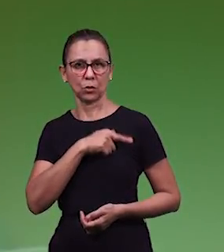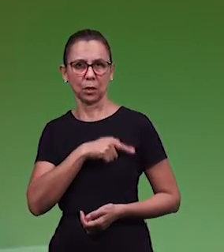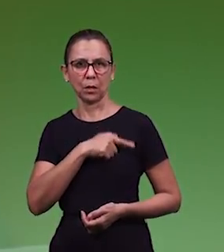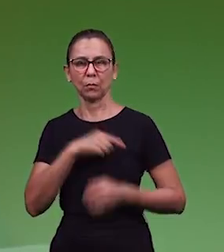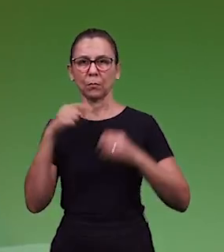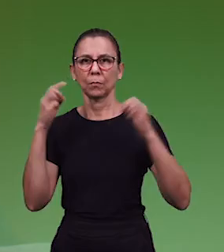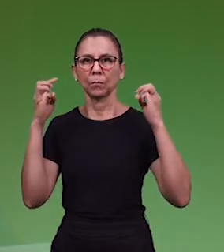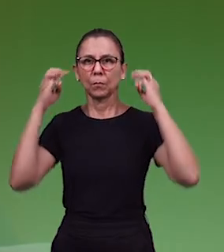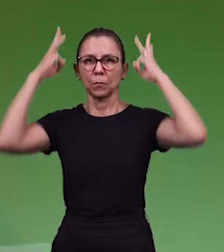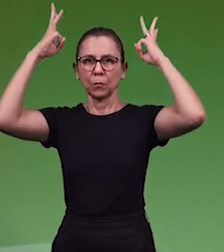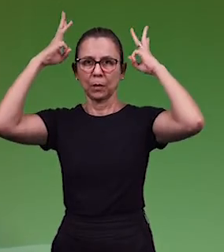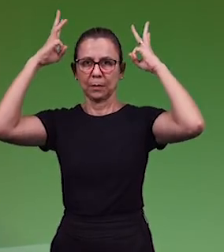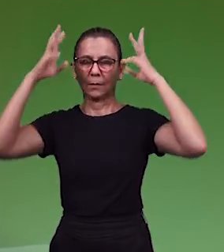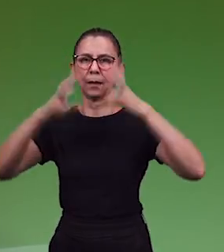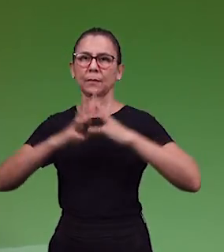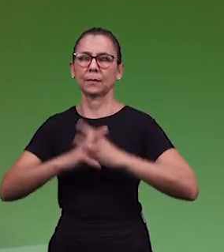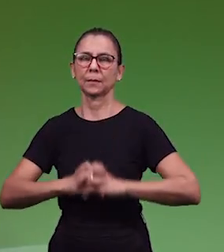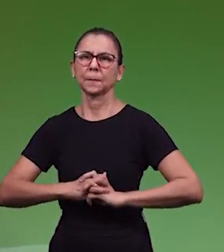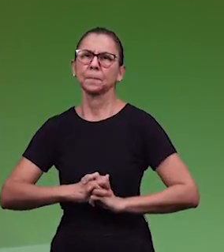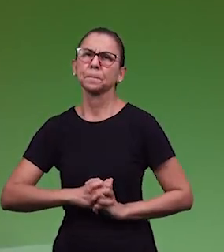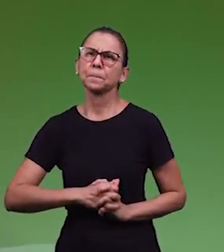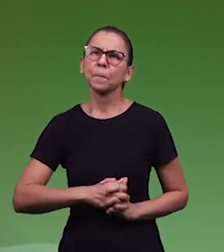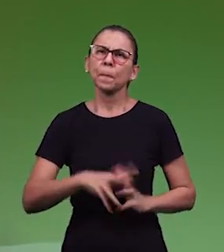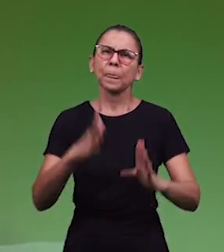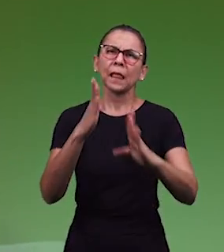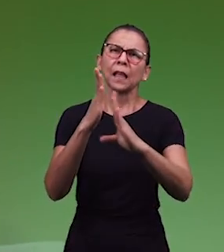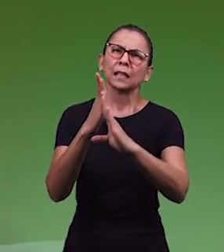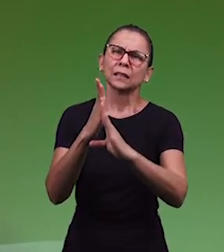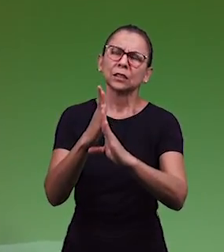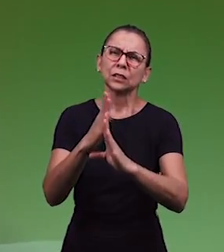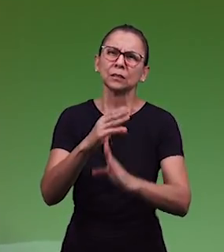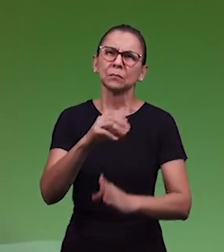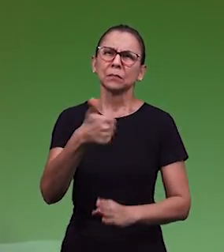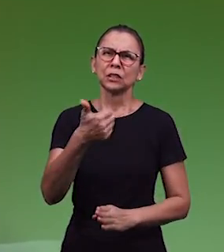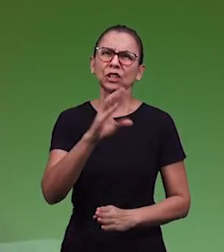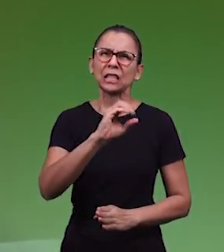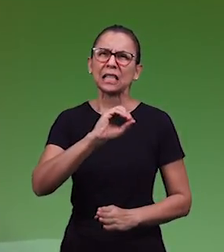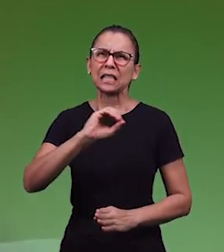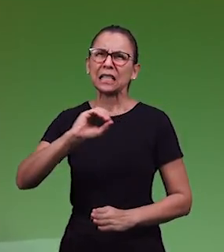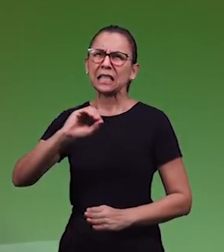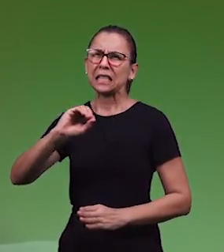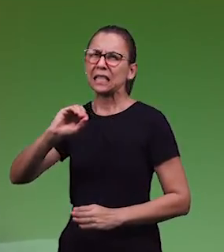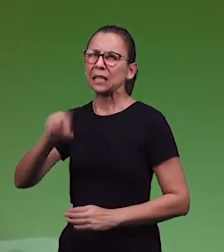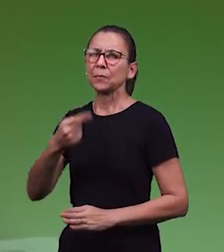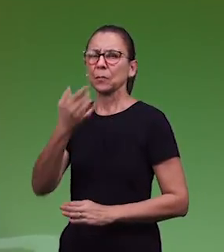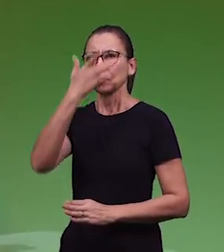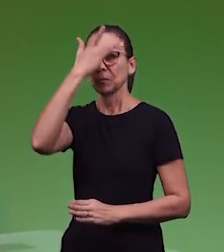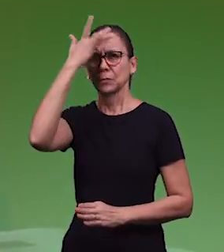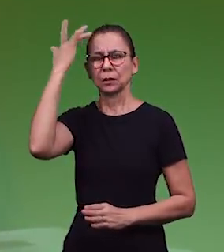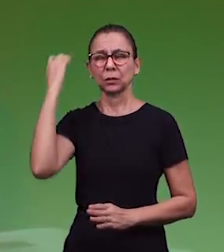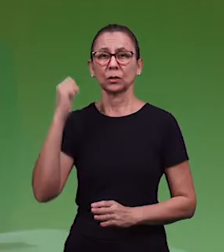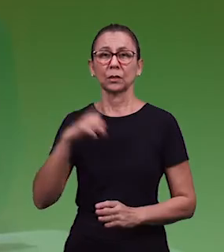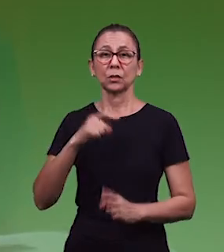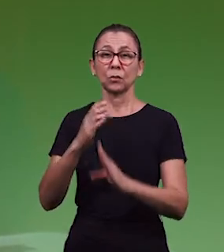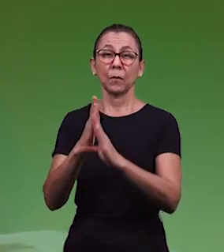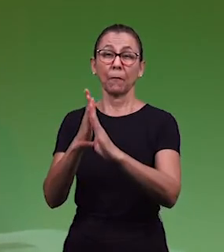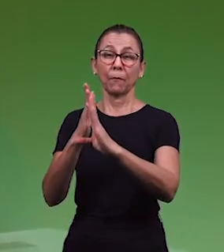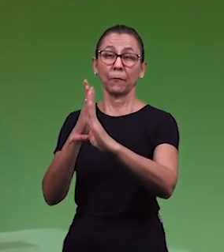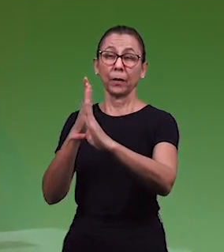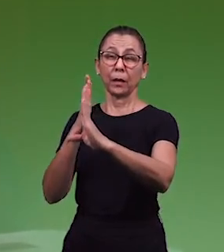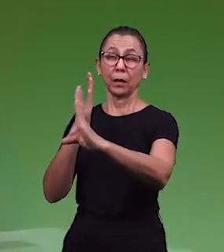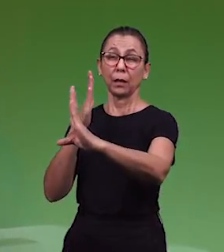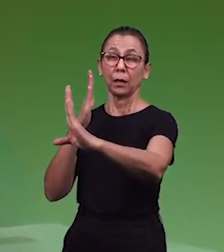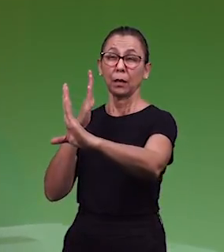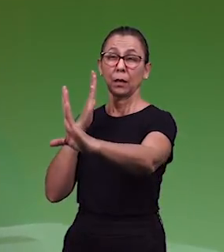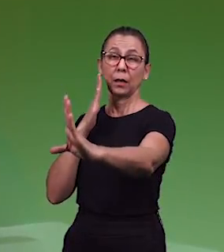de pessoas. E fazia uma fila enorme para consultar com Moisés. Claro que se Moisés estivesse